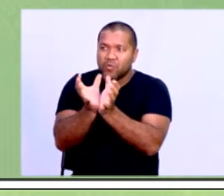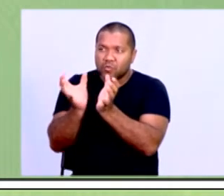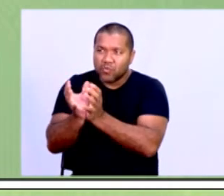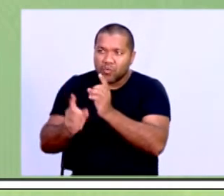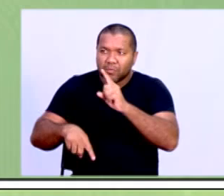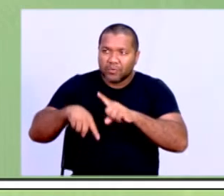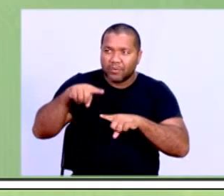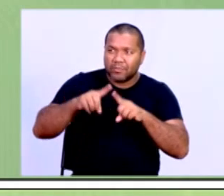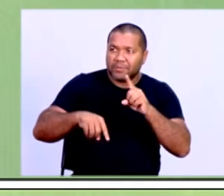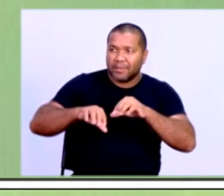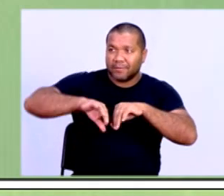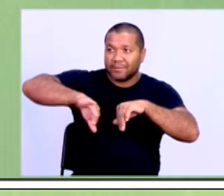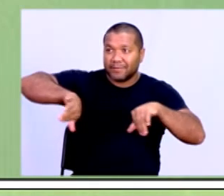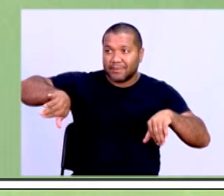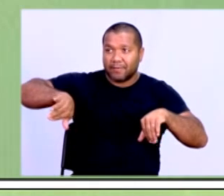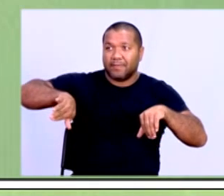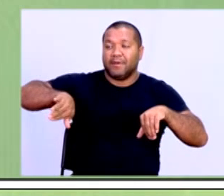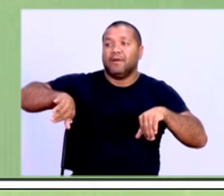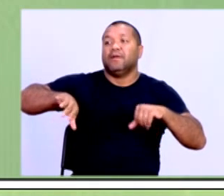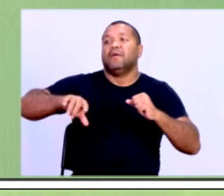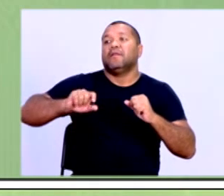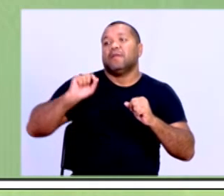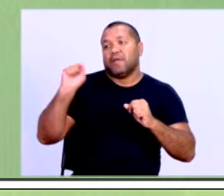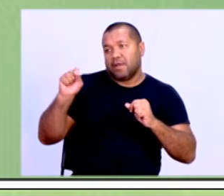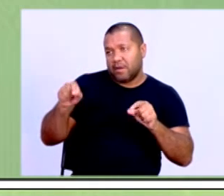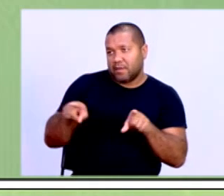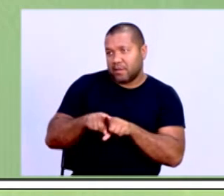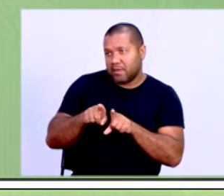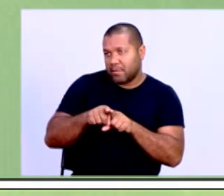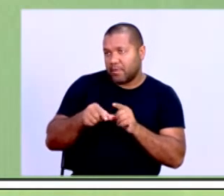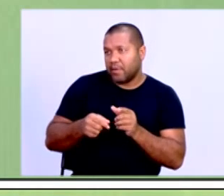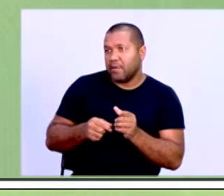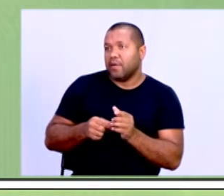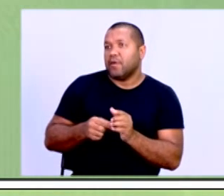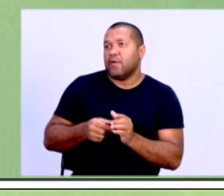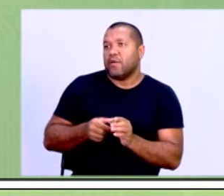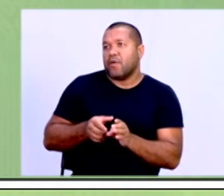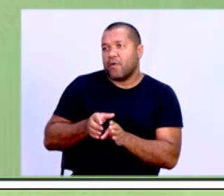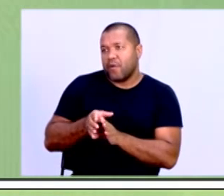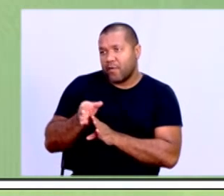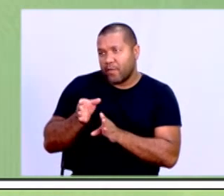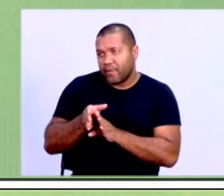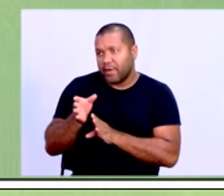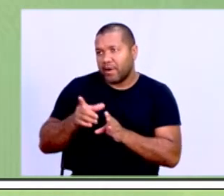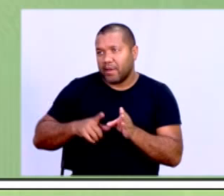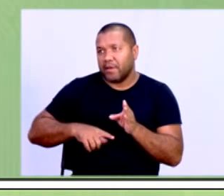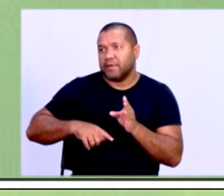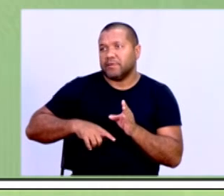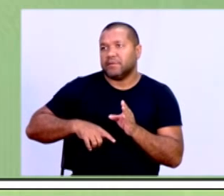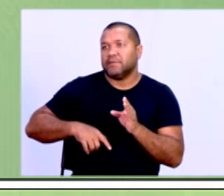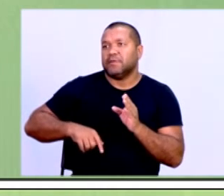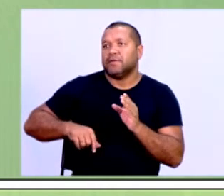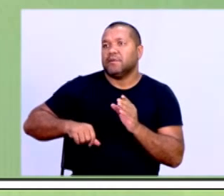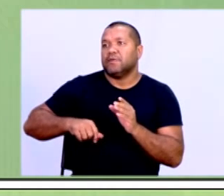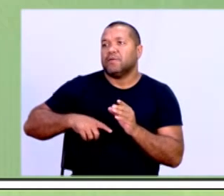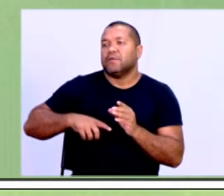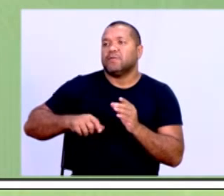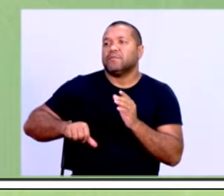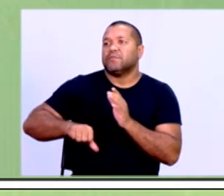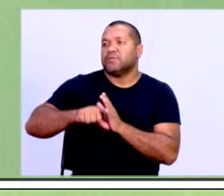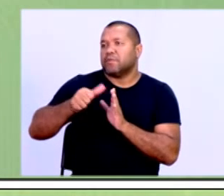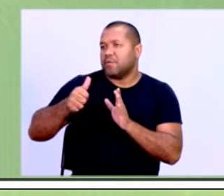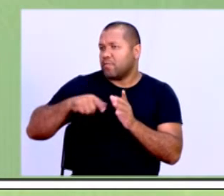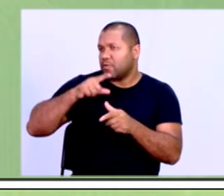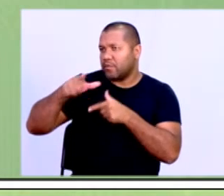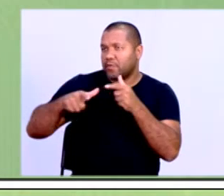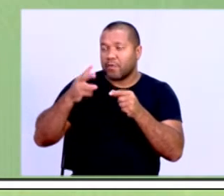objetos separados. Ela oferece os principais benefícios. Olha só, uma visão do sistema